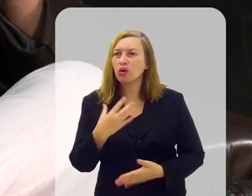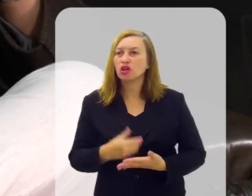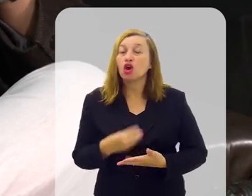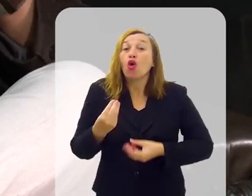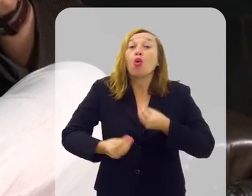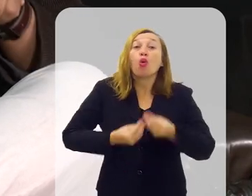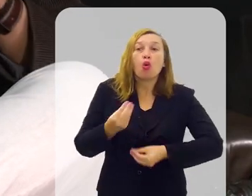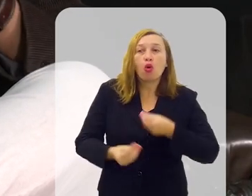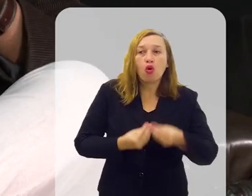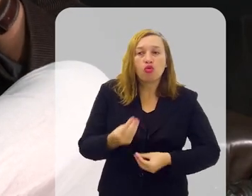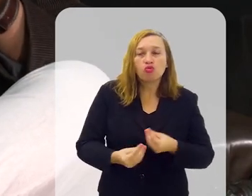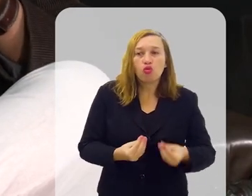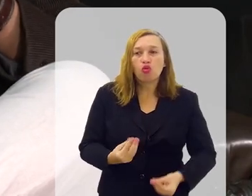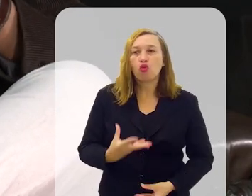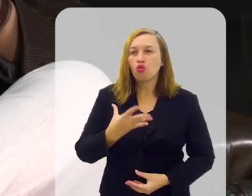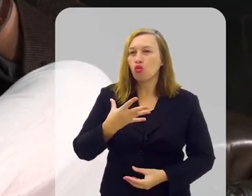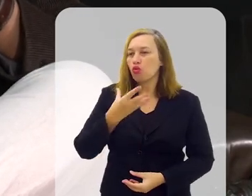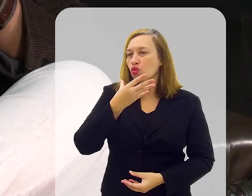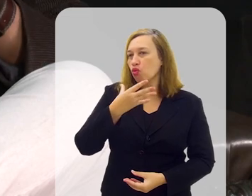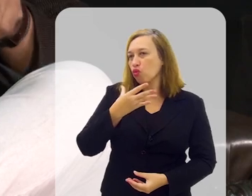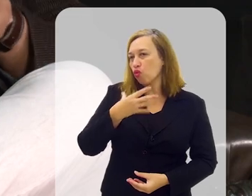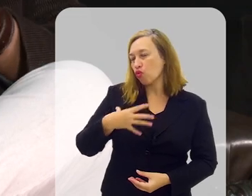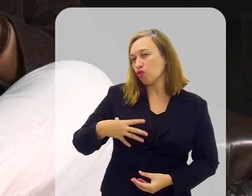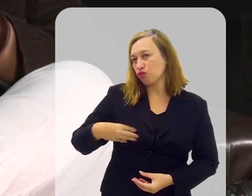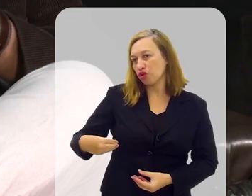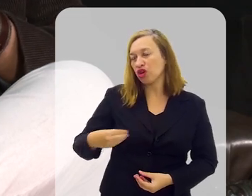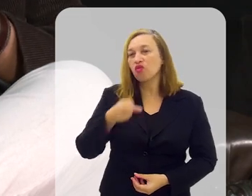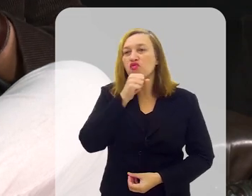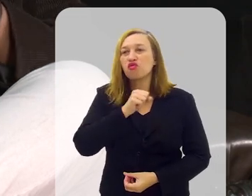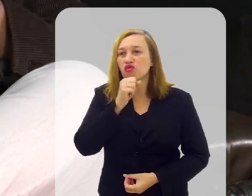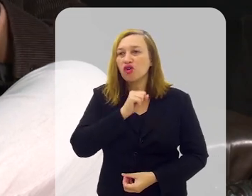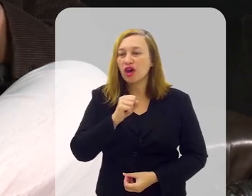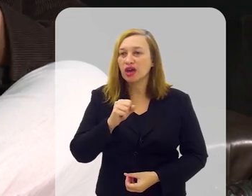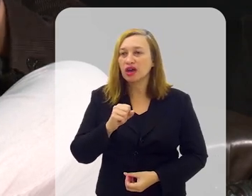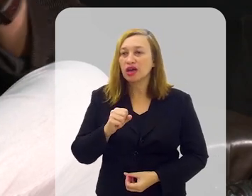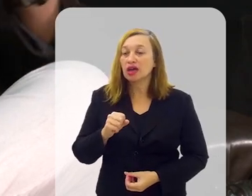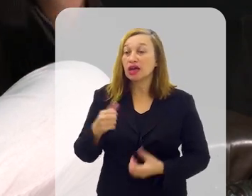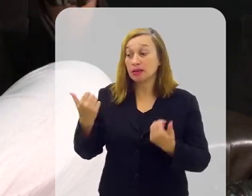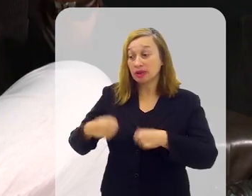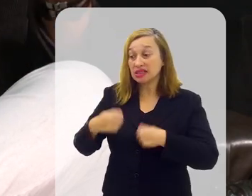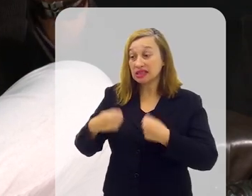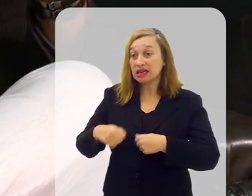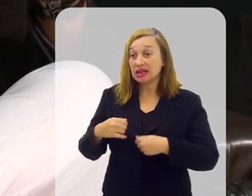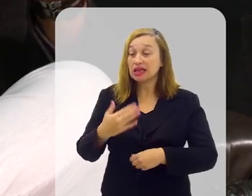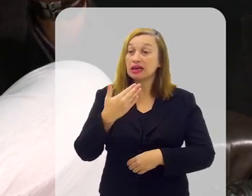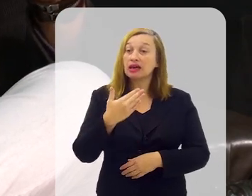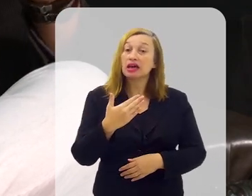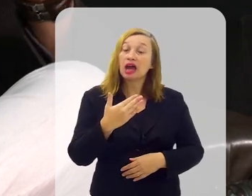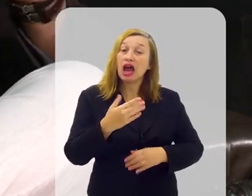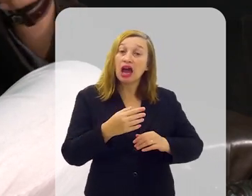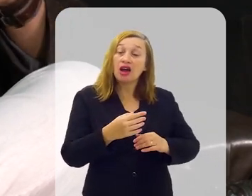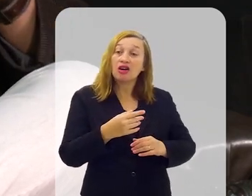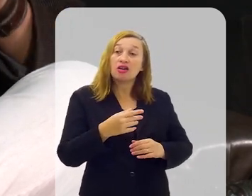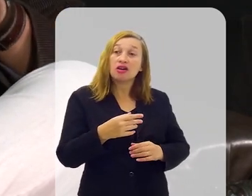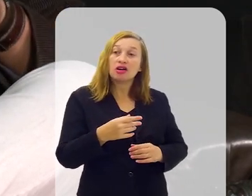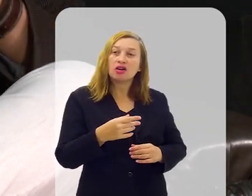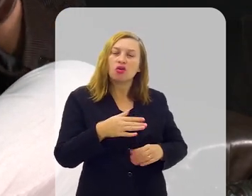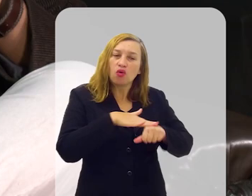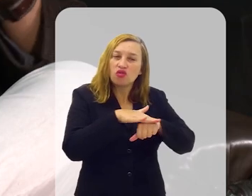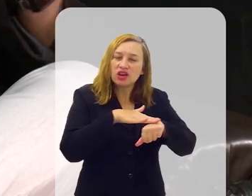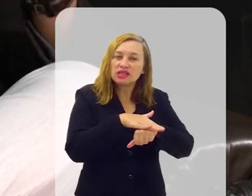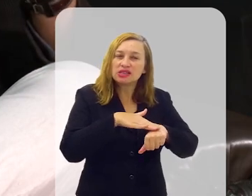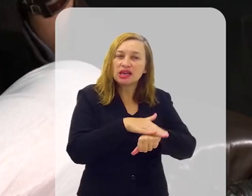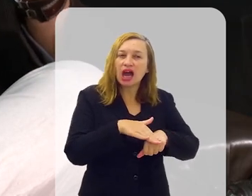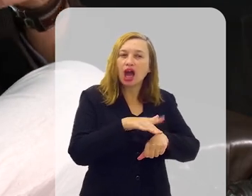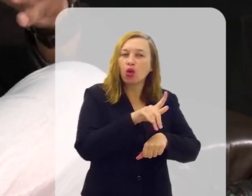boas. Como o filho mais velho, ele deveria interpelar o seu irmão mais novo fazendo que ele